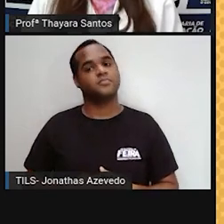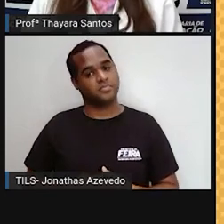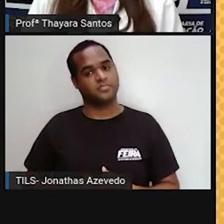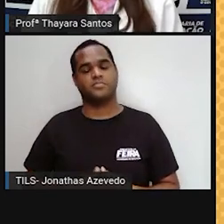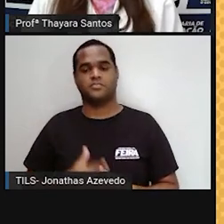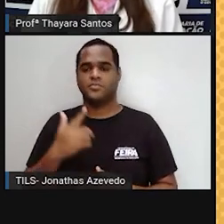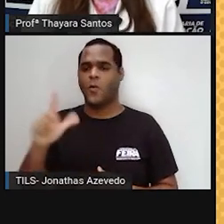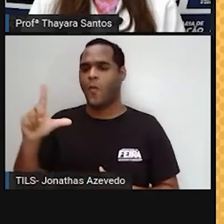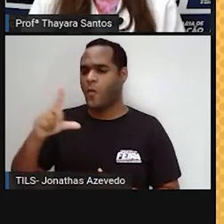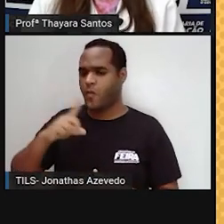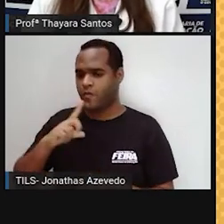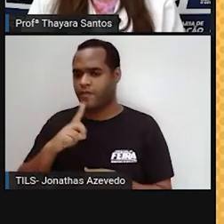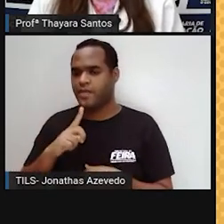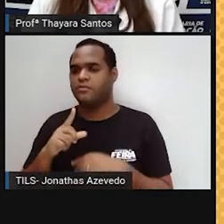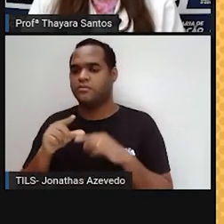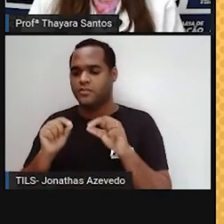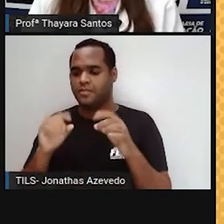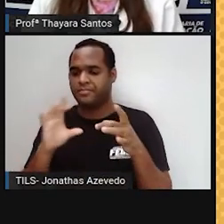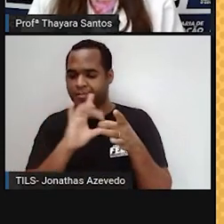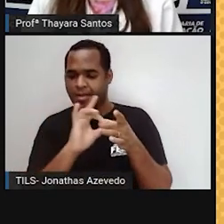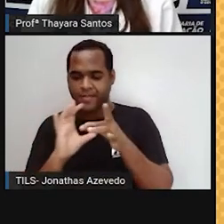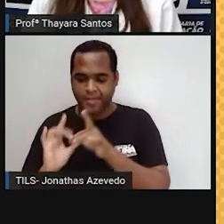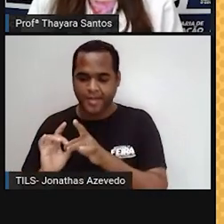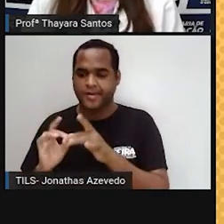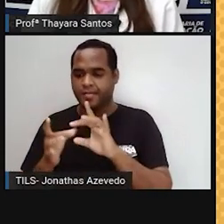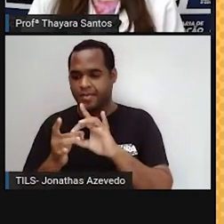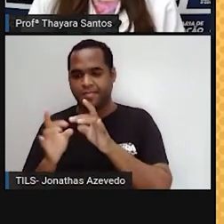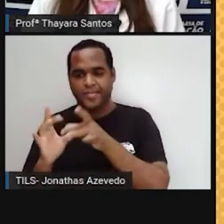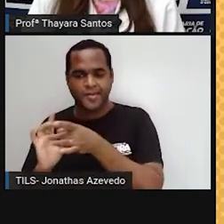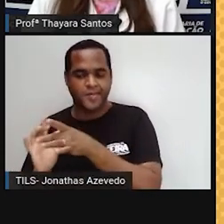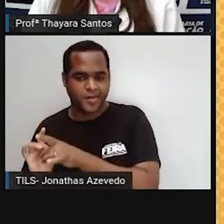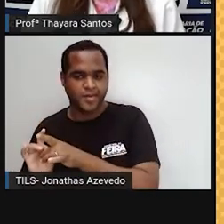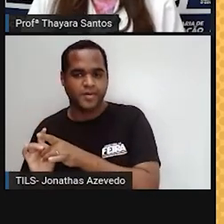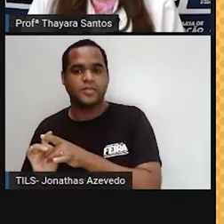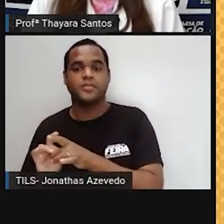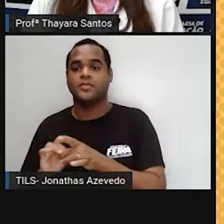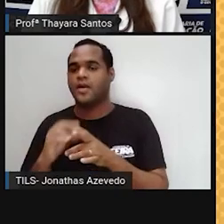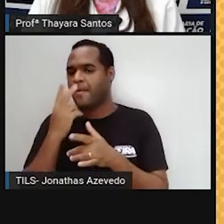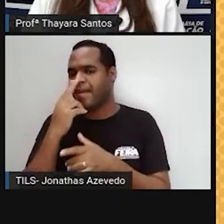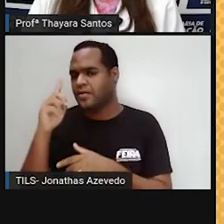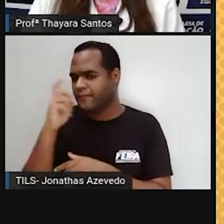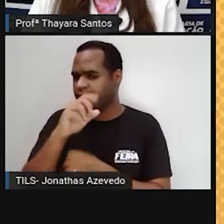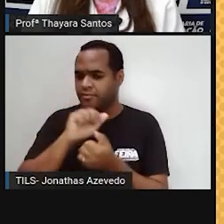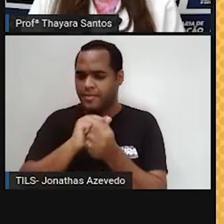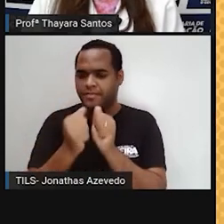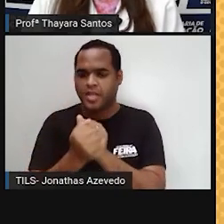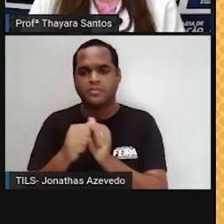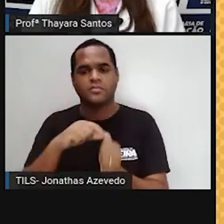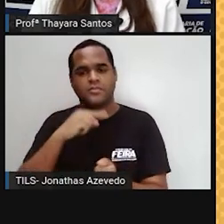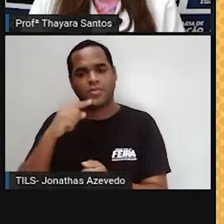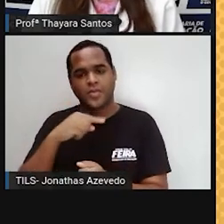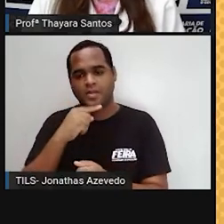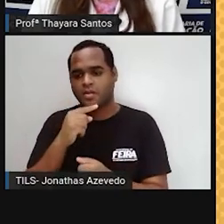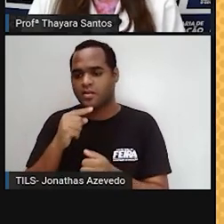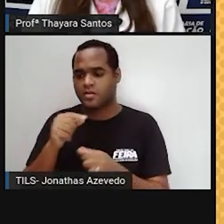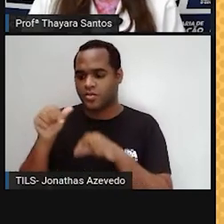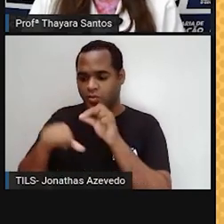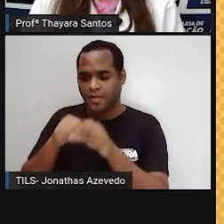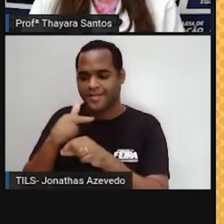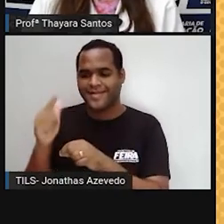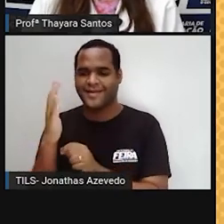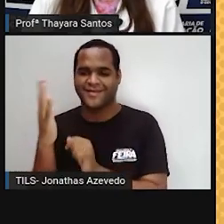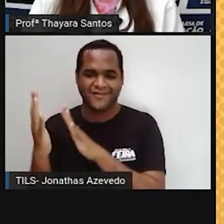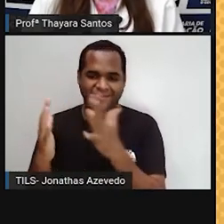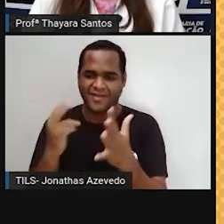é que tem relação com isso que eu falei também, né? Tem uma difícil adaptação às alterações ambientais. Se acontecer